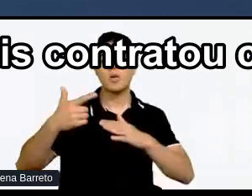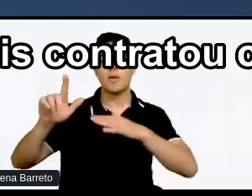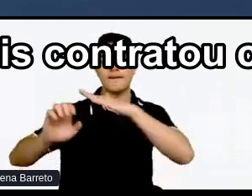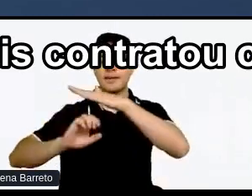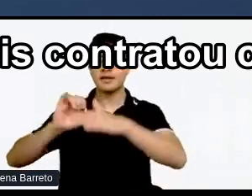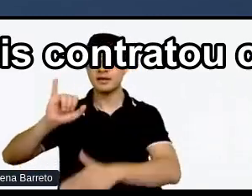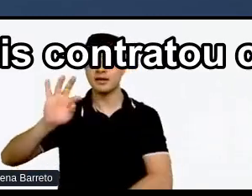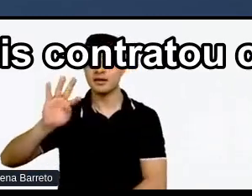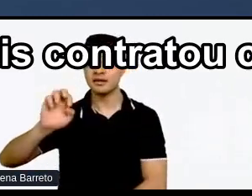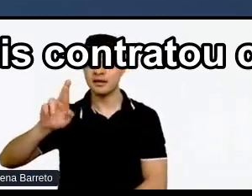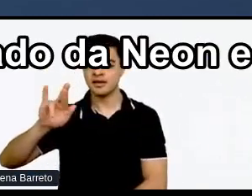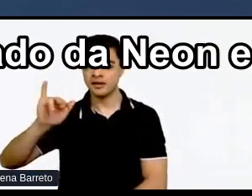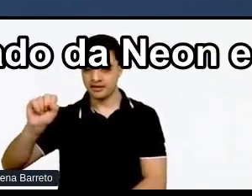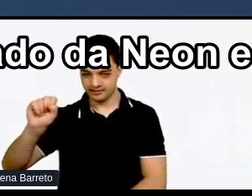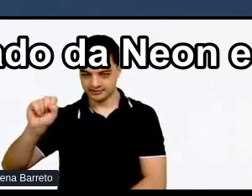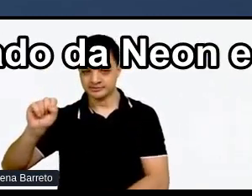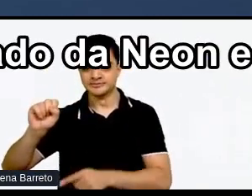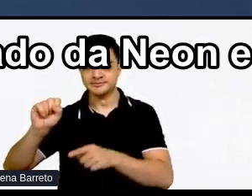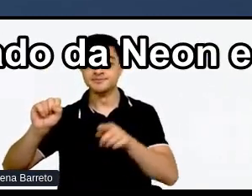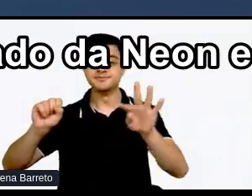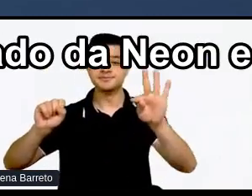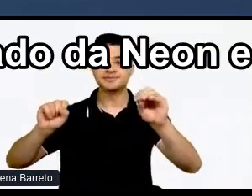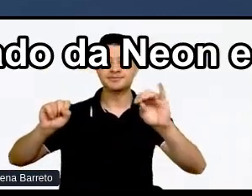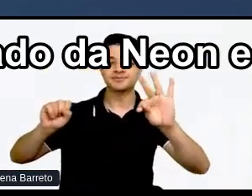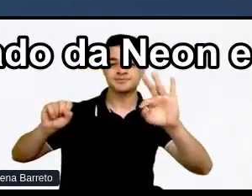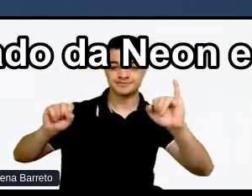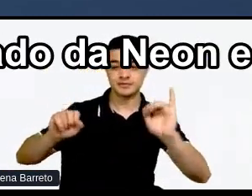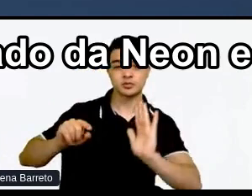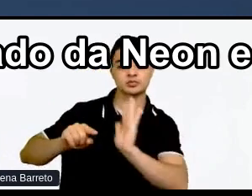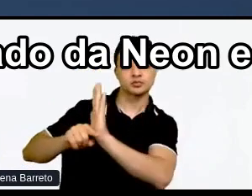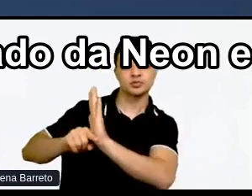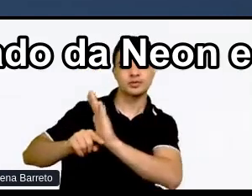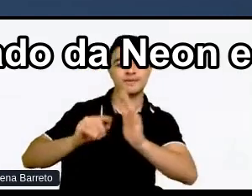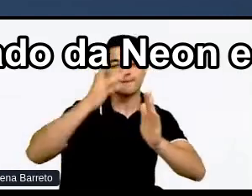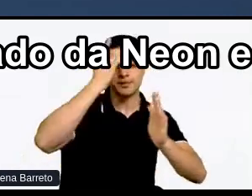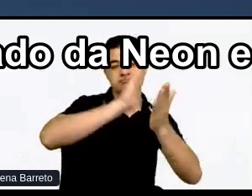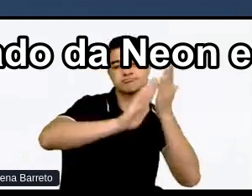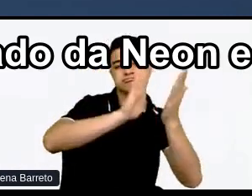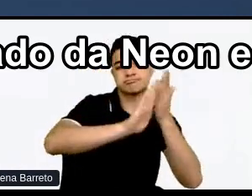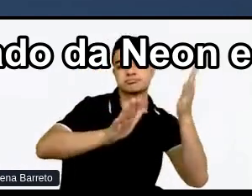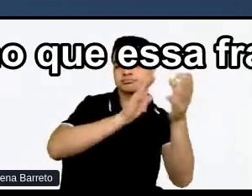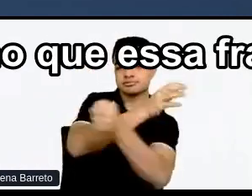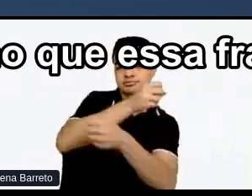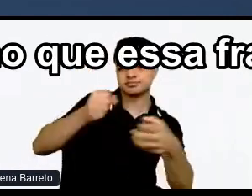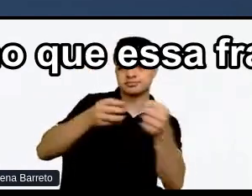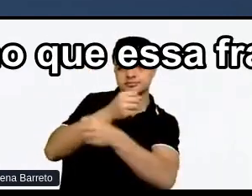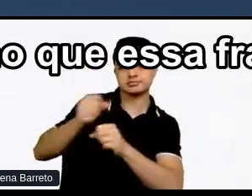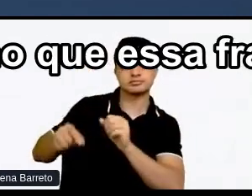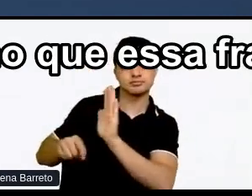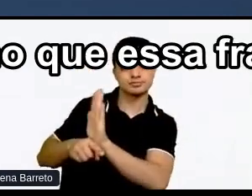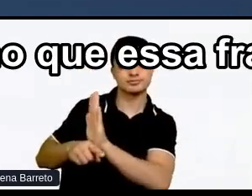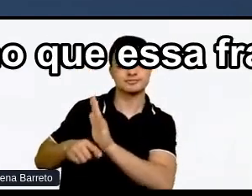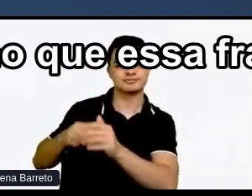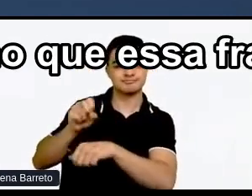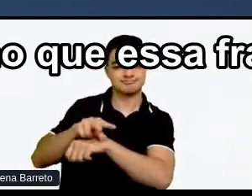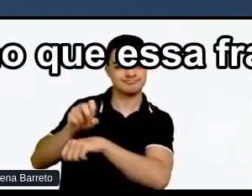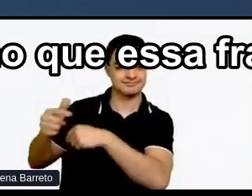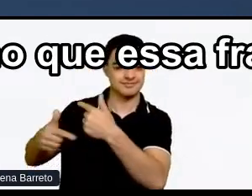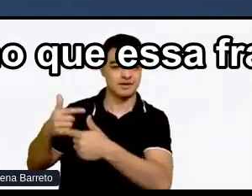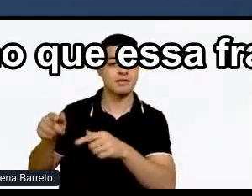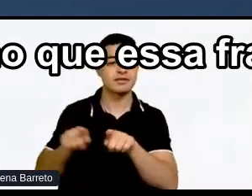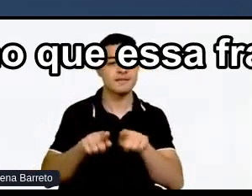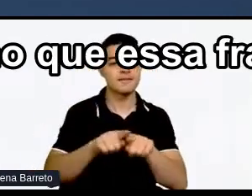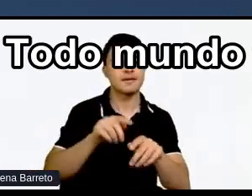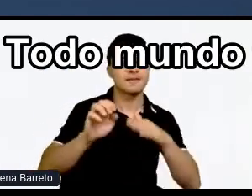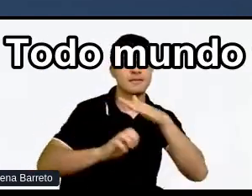TOT refugiados, ao lado aí da Neon e do Albert Einstein. E eu acho que essa frase é muito